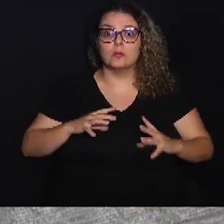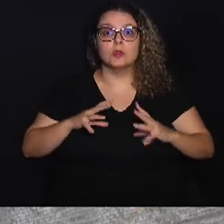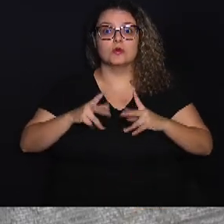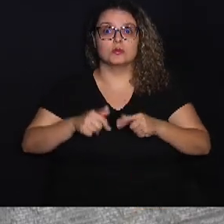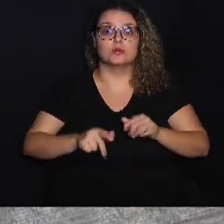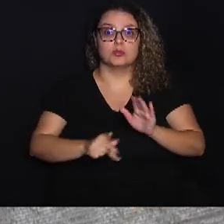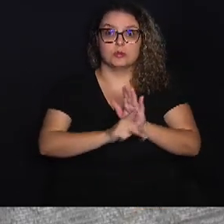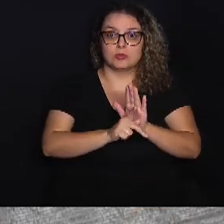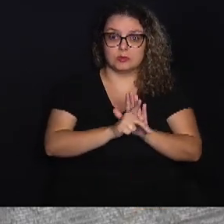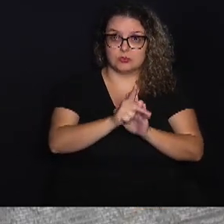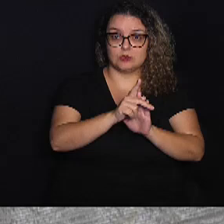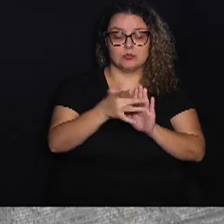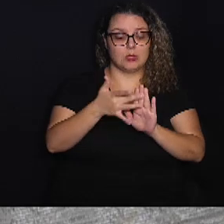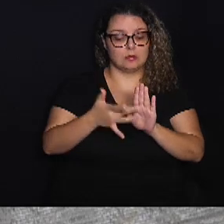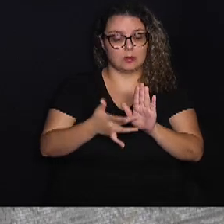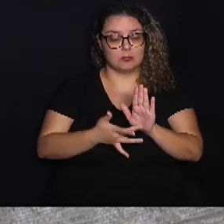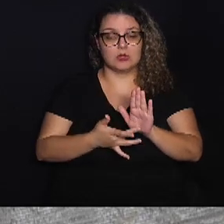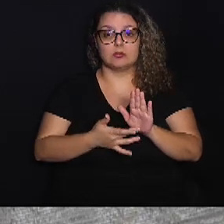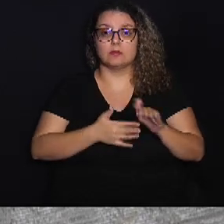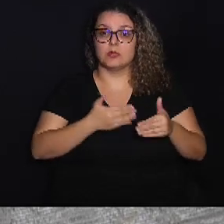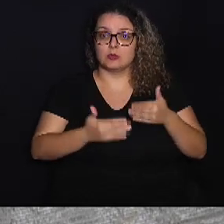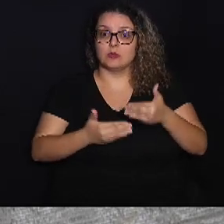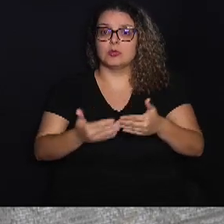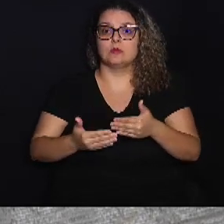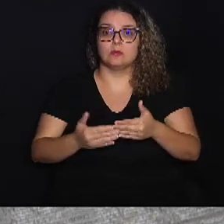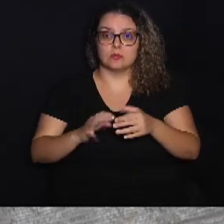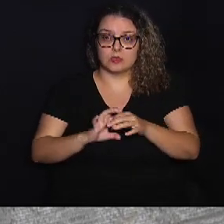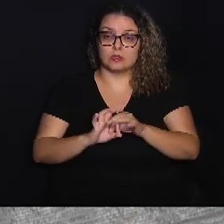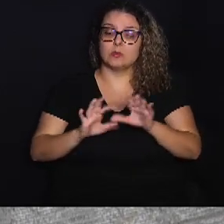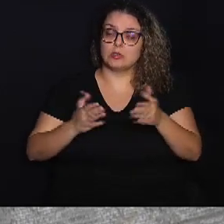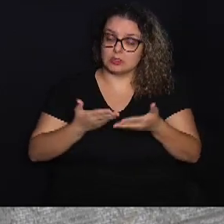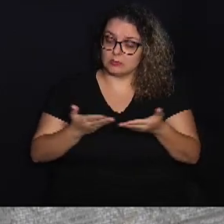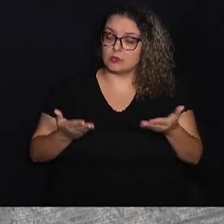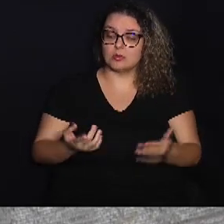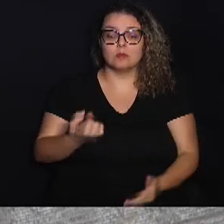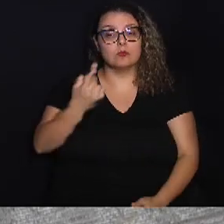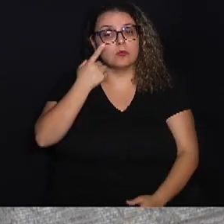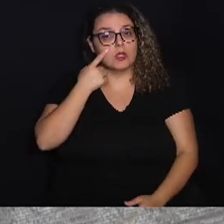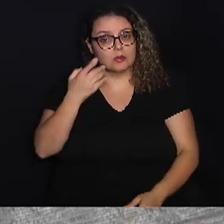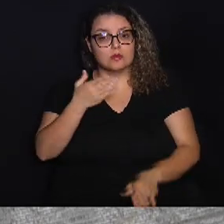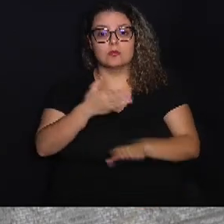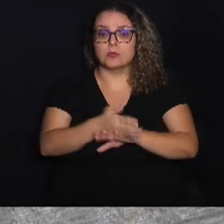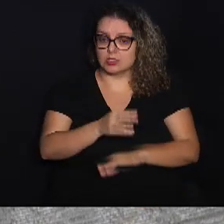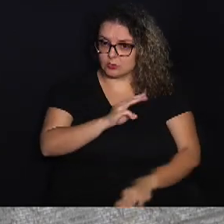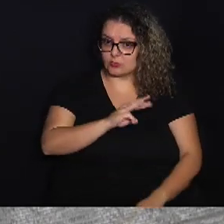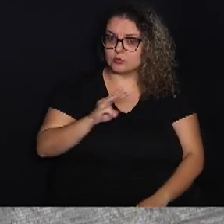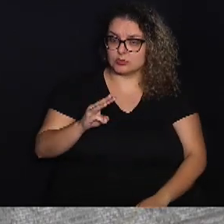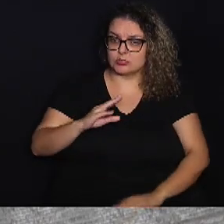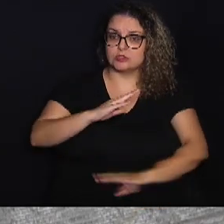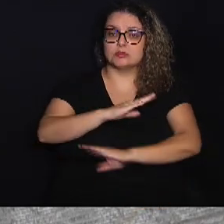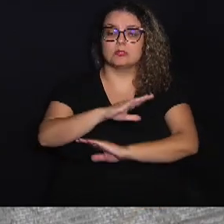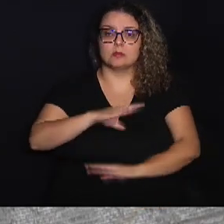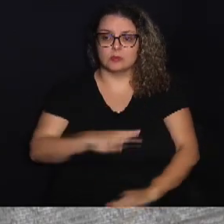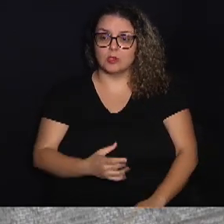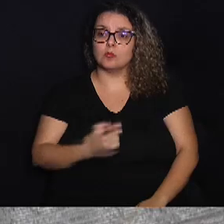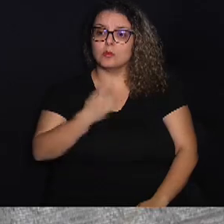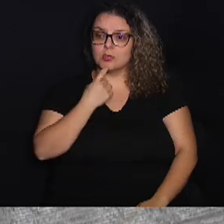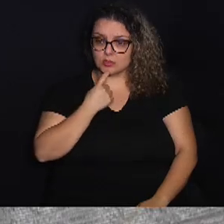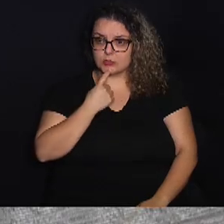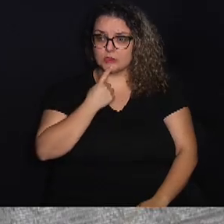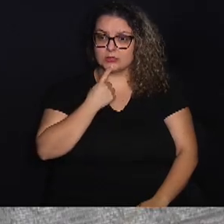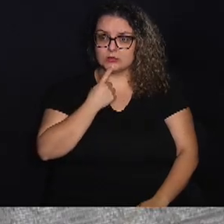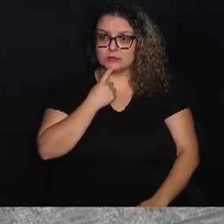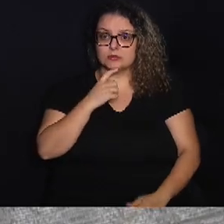projetos que tramitam pela casa estão disponíveis para você acessar no site da Câmara Municipal de